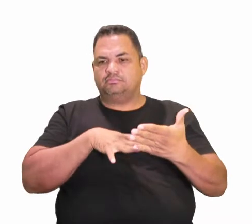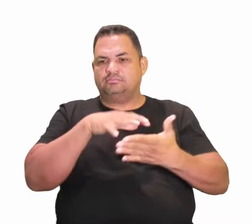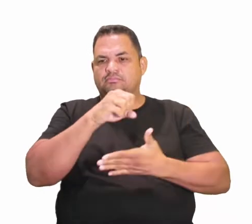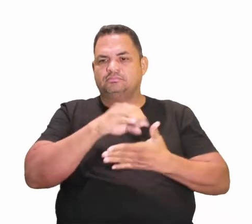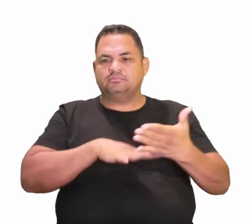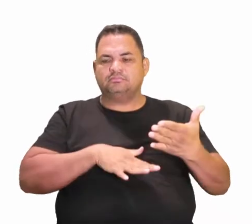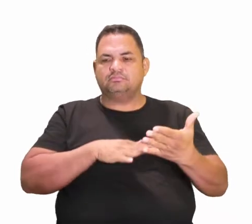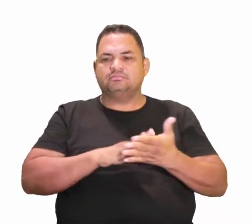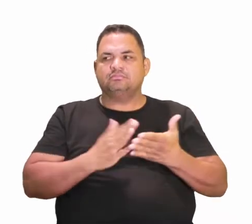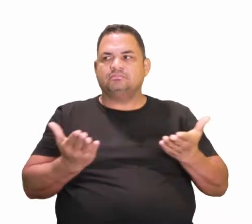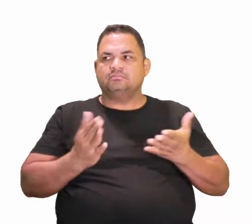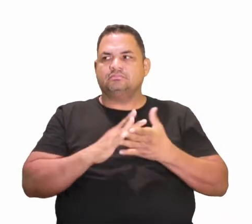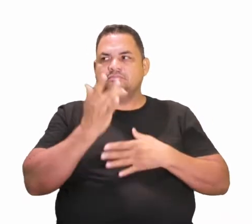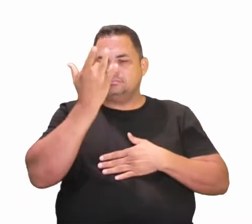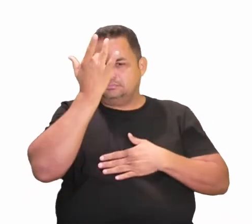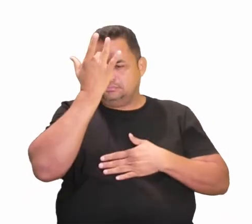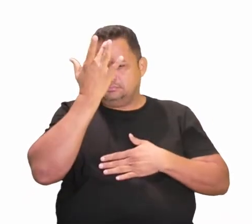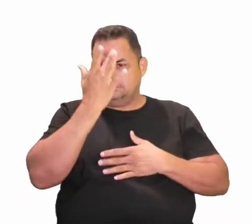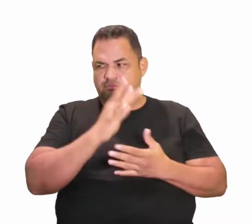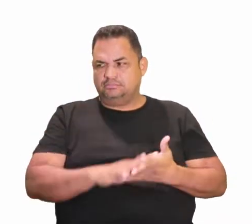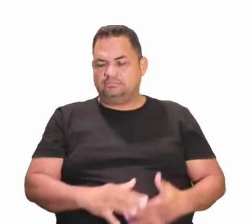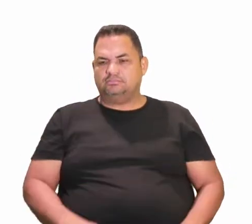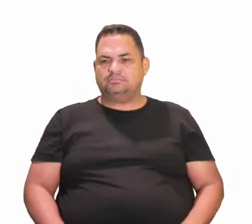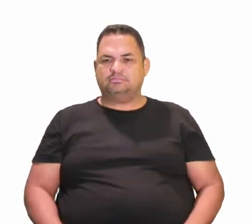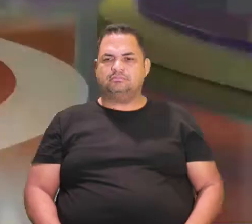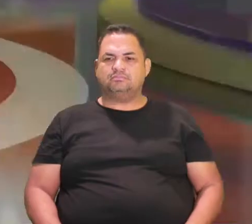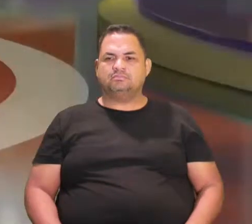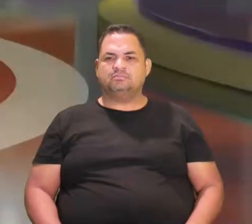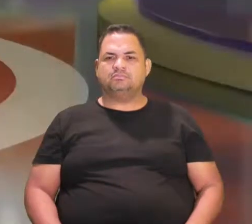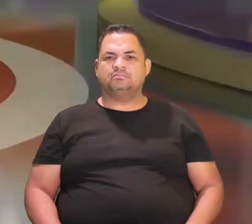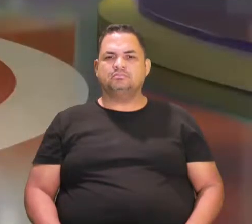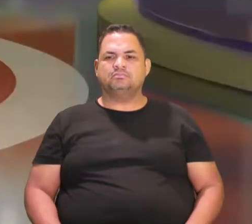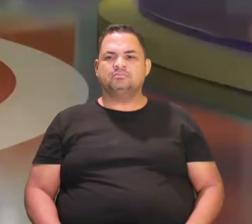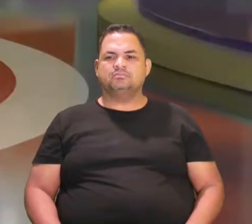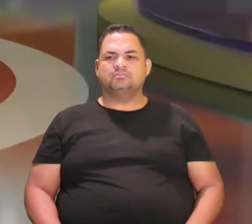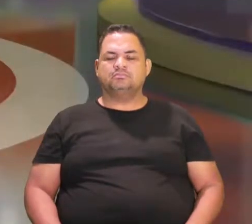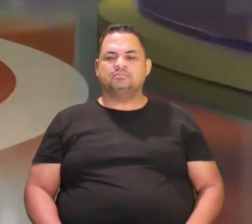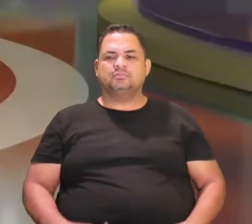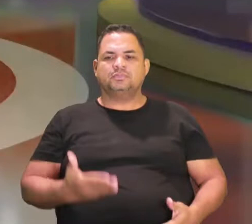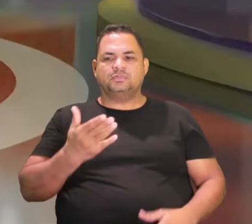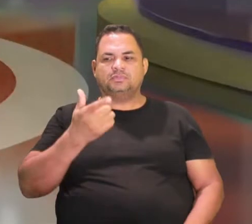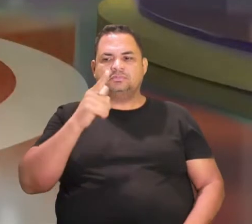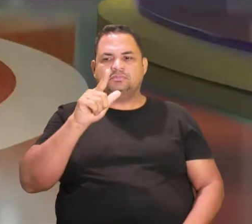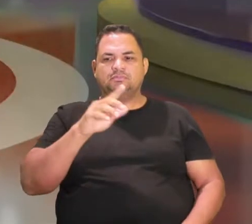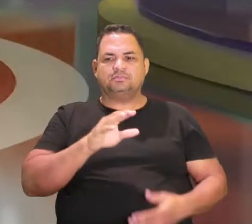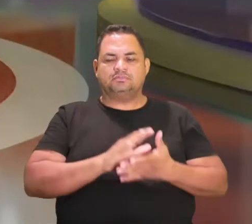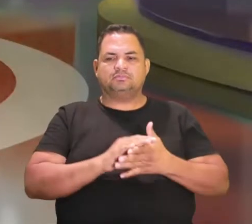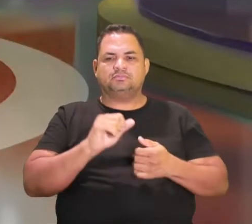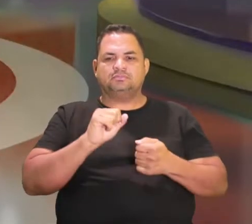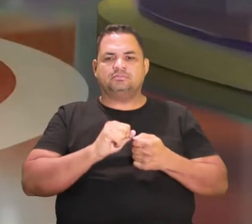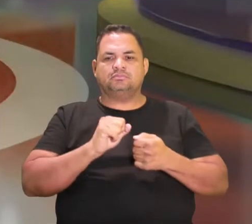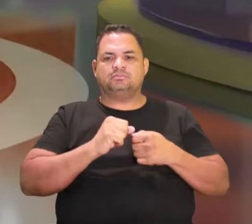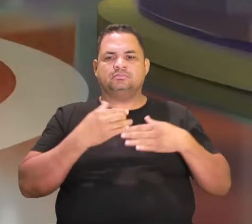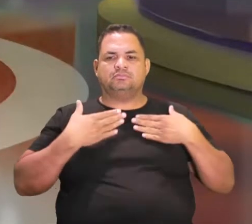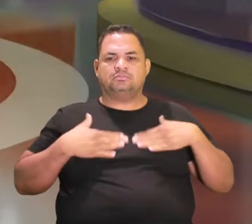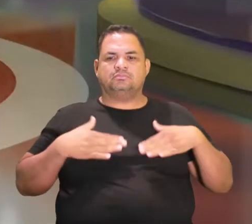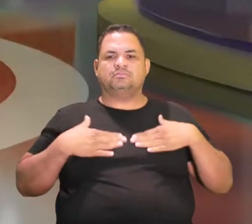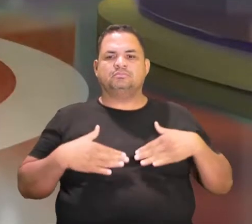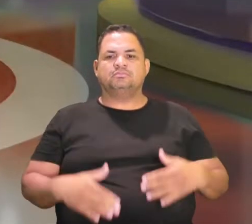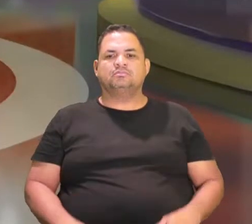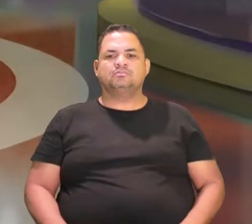que também sempre está bem fácil tenho certeza que vocês vão conseguir fazer de uma forma bem tranquila